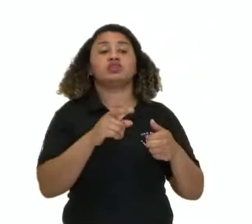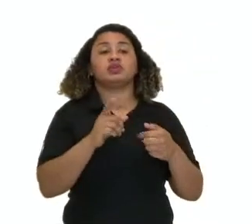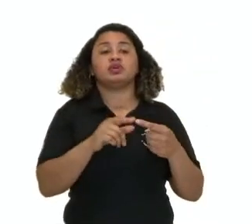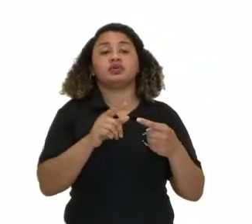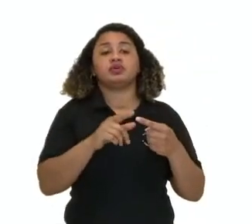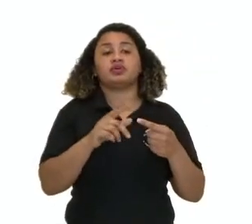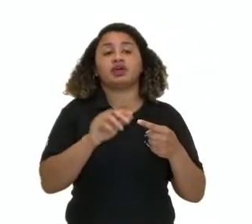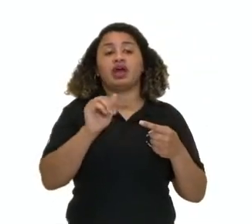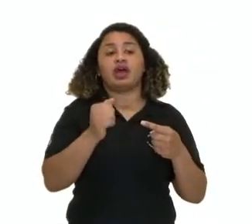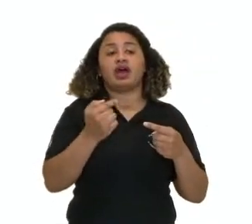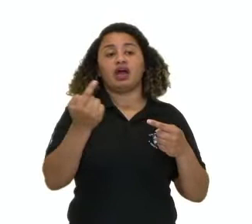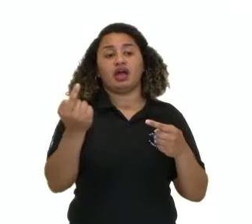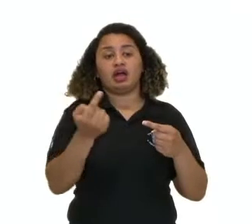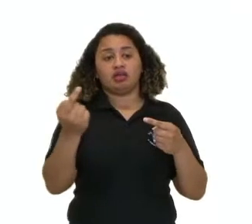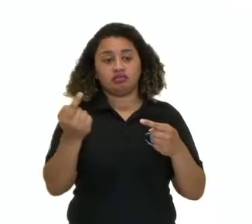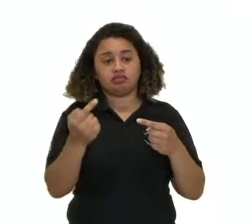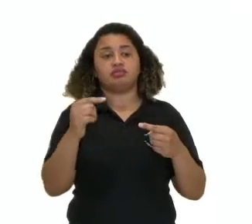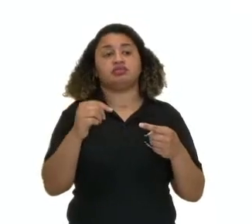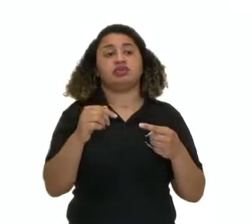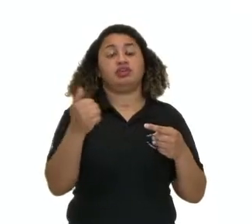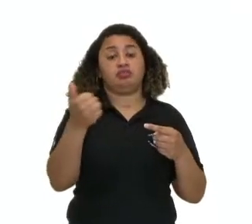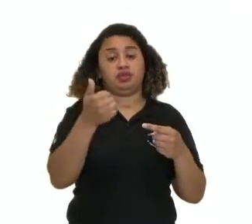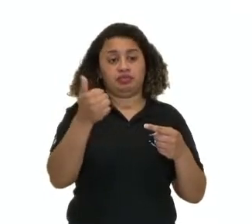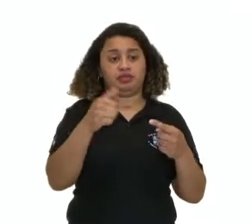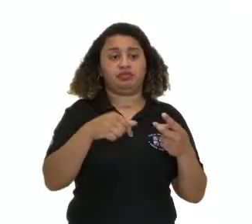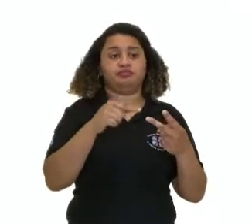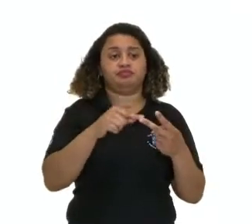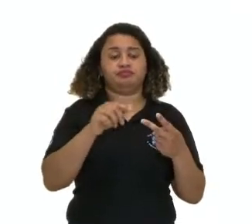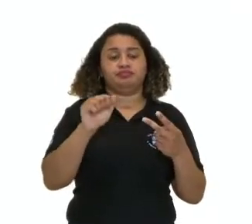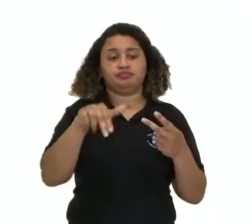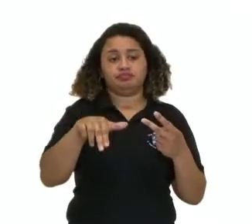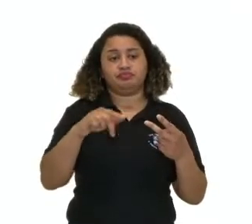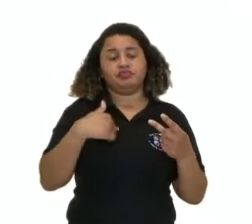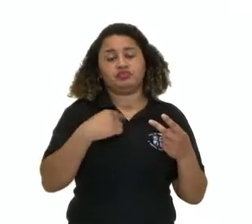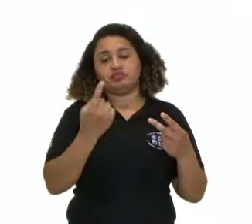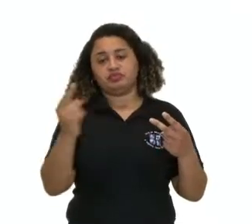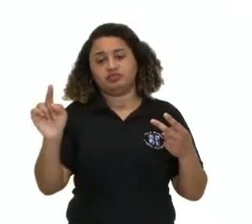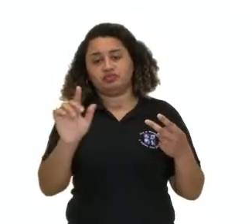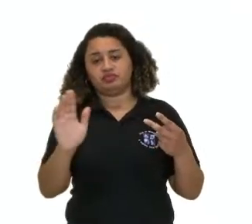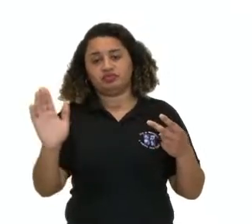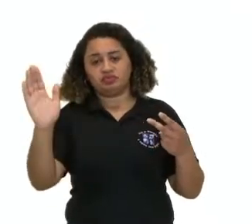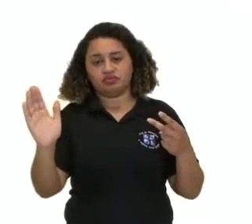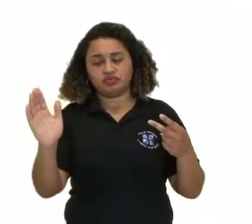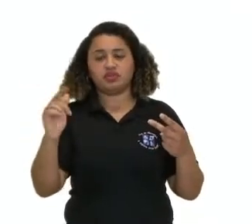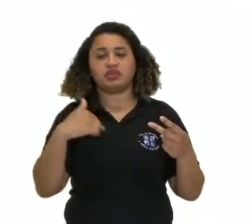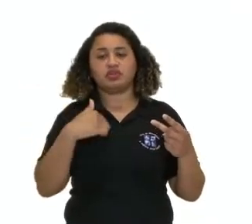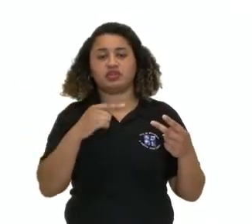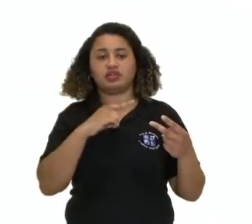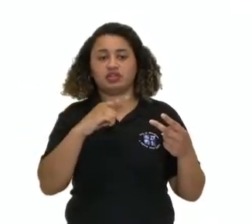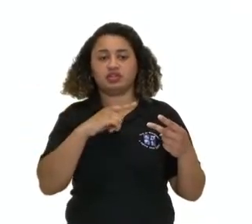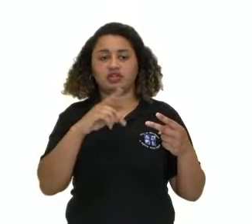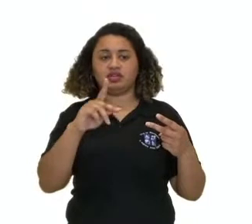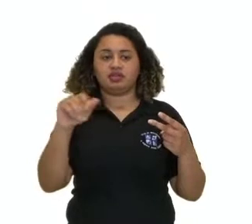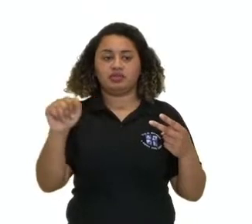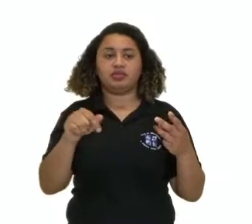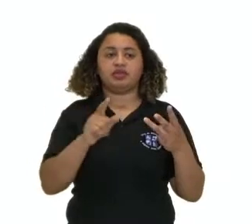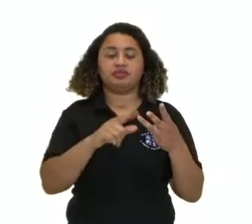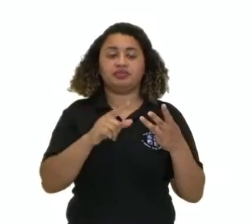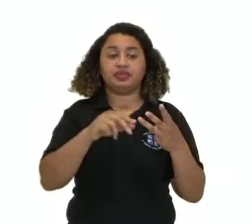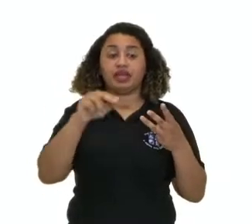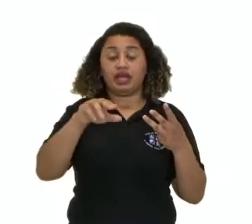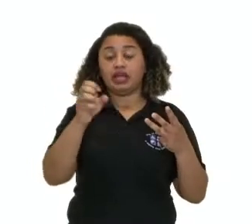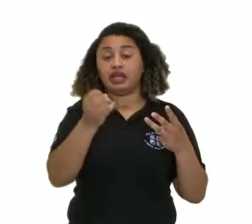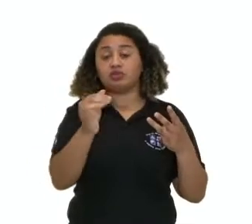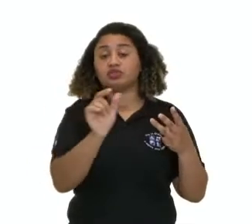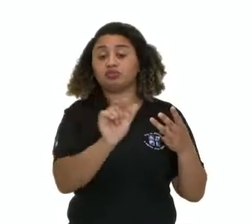a n é o enésimo termo e n é o número de termos que tem essa PA. Sn